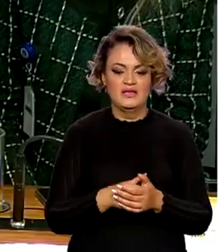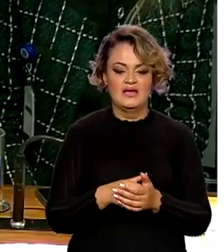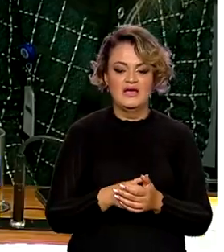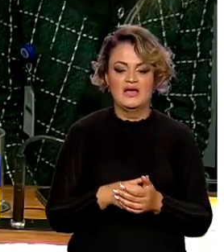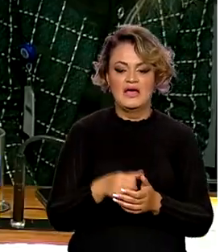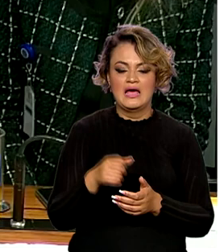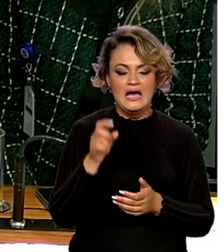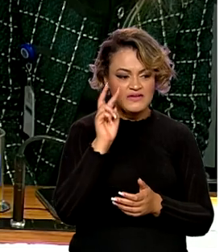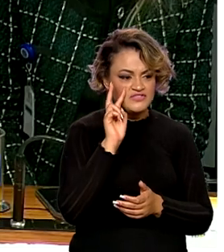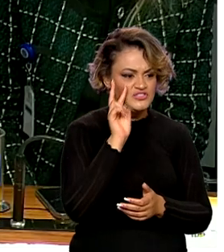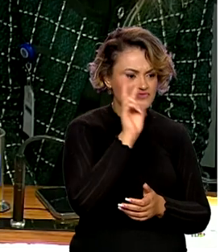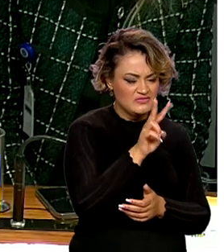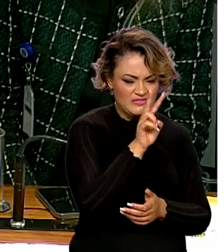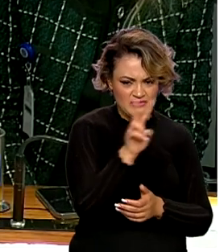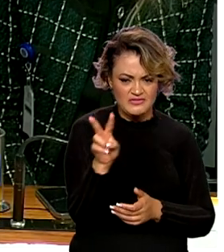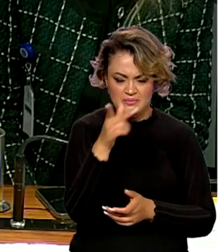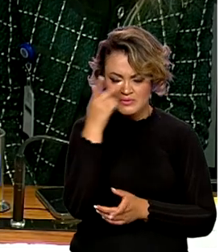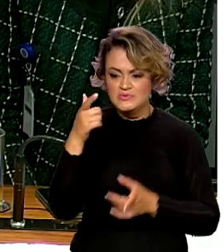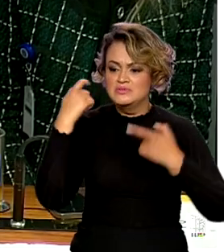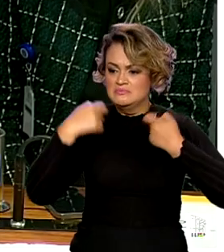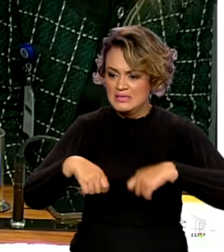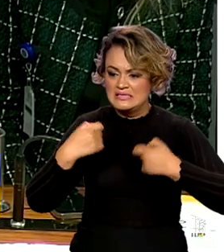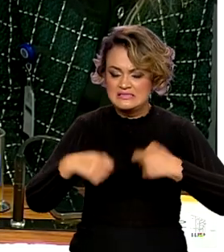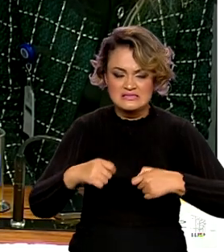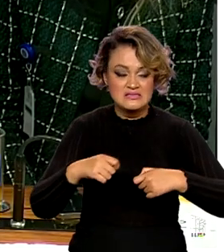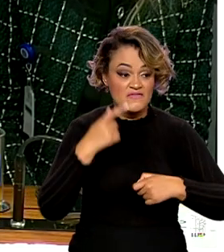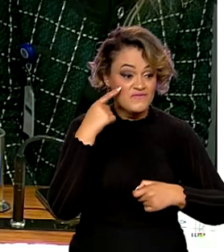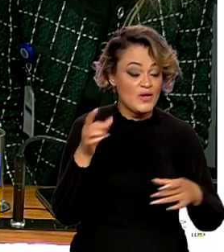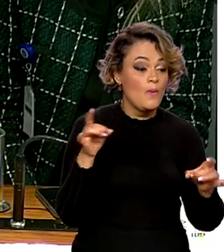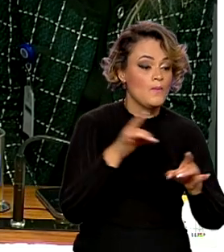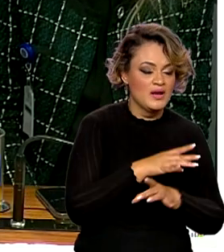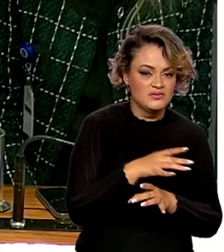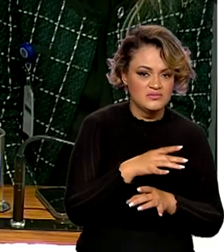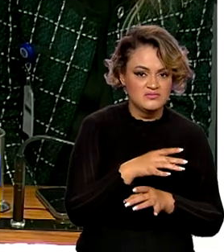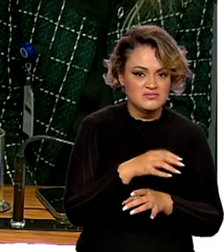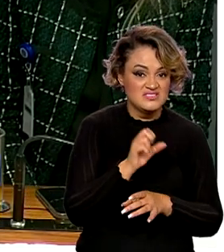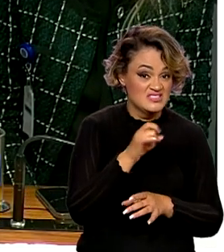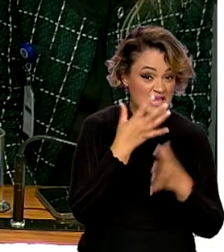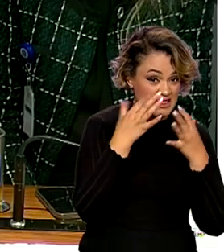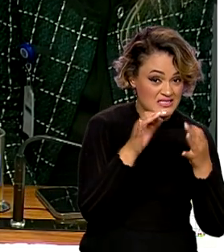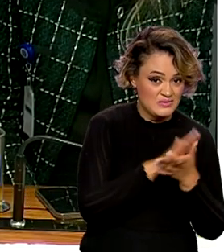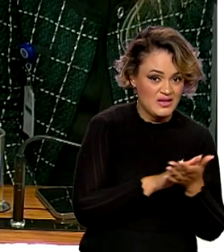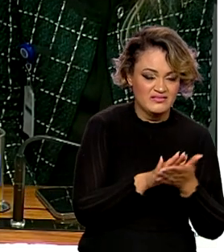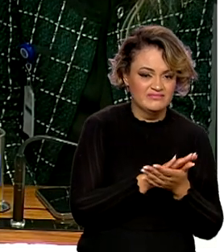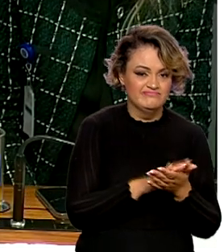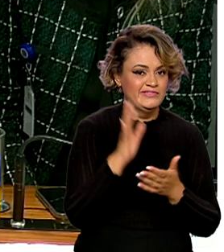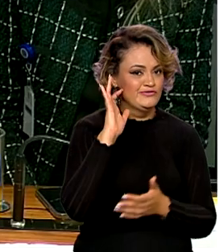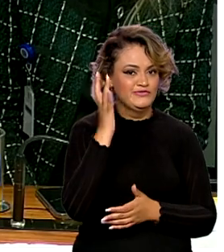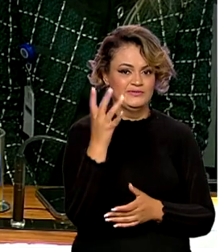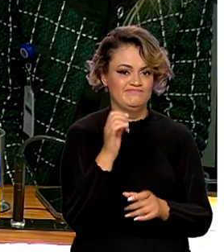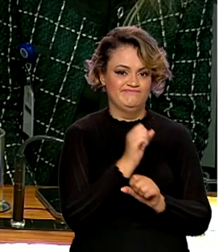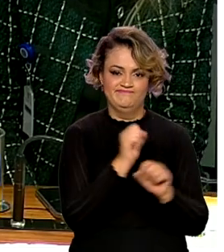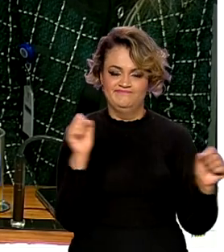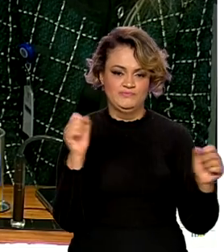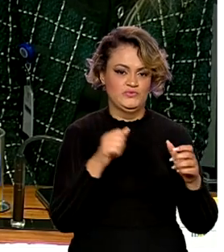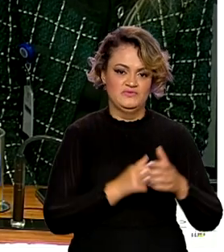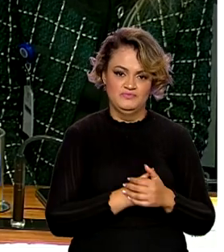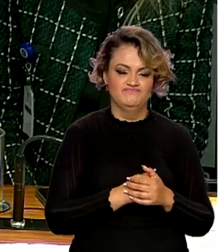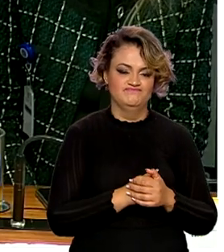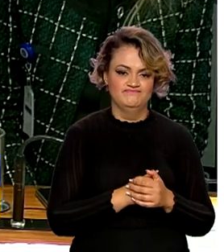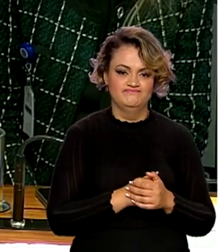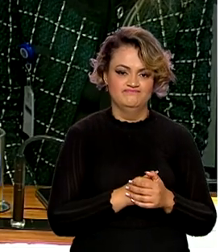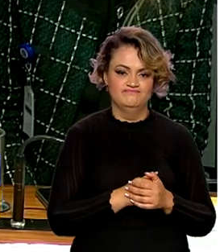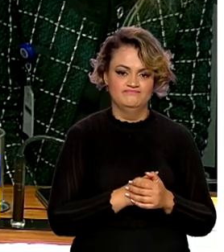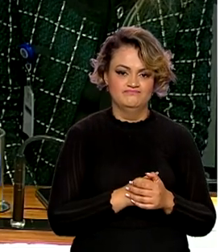olharmos para as necessidades das pessoas de forma integral não conseguiremos atender suas demandas associadas